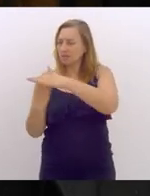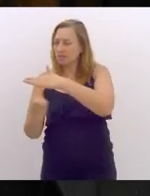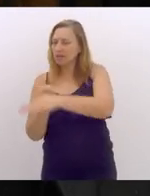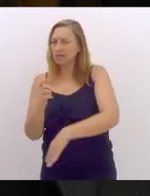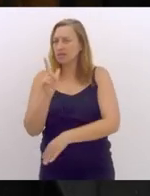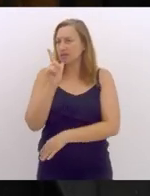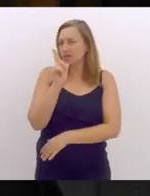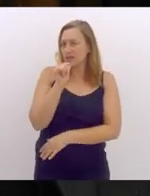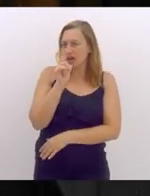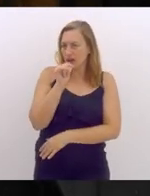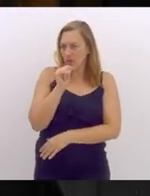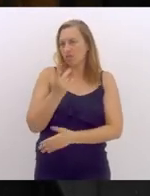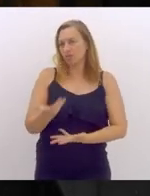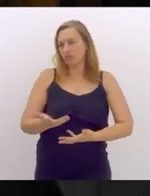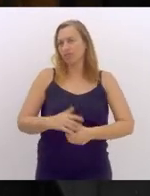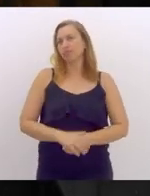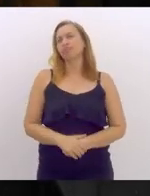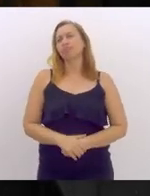iniciativa privada